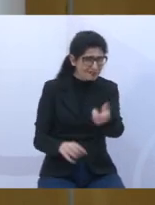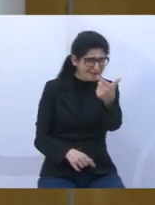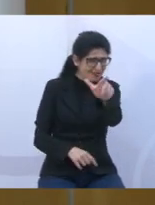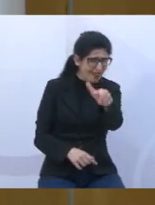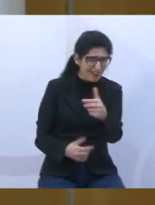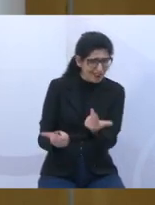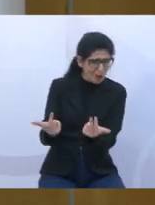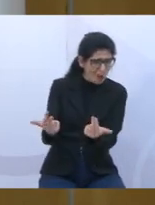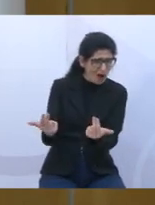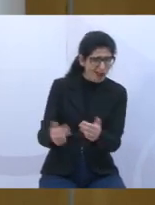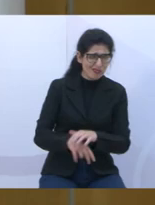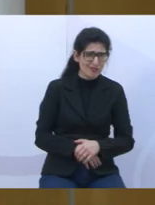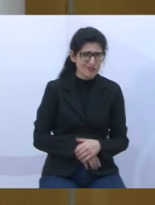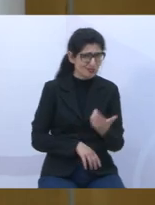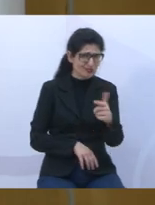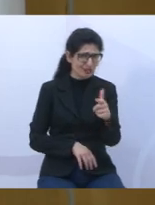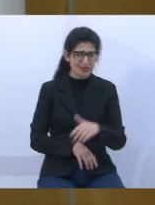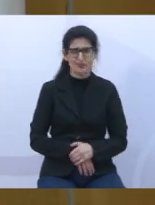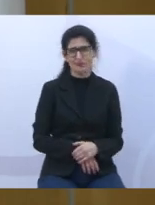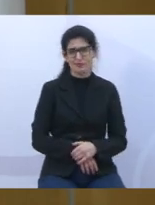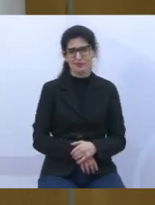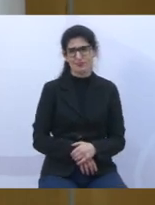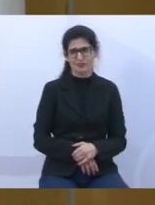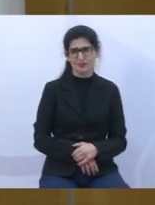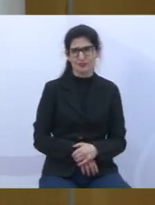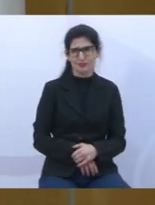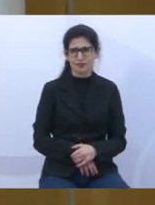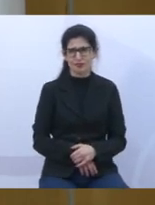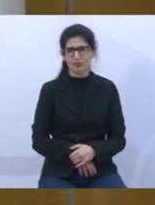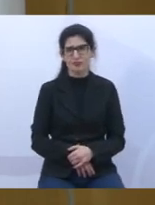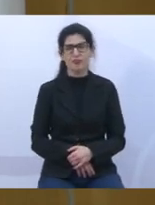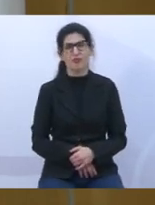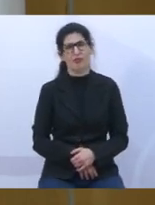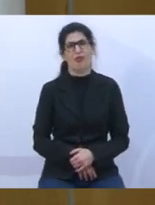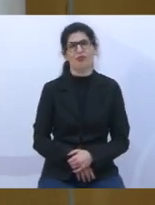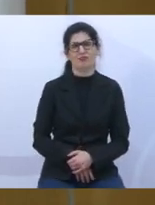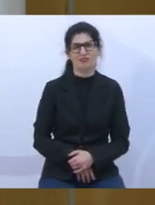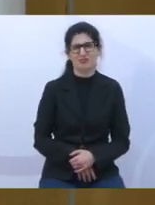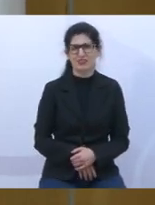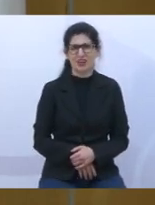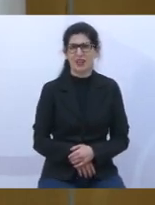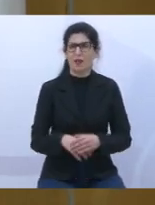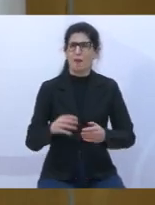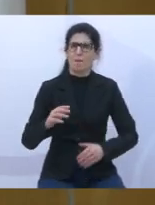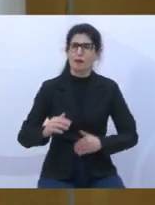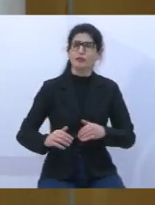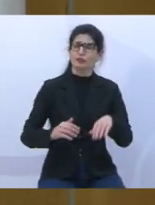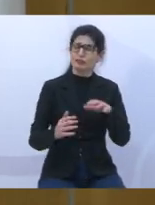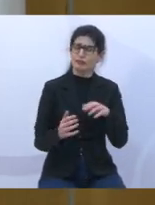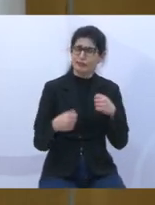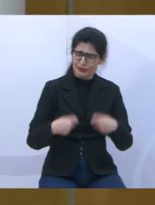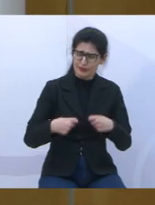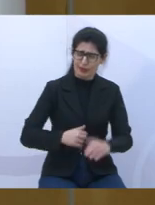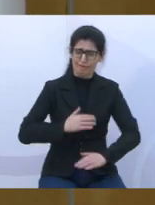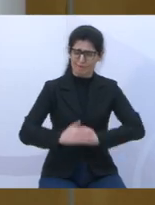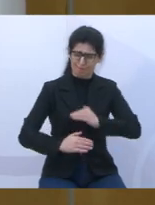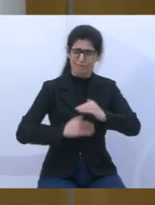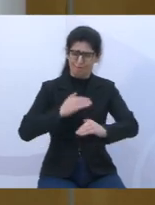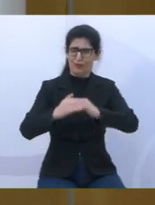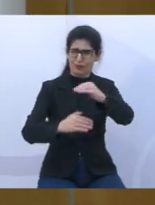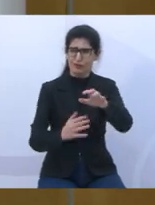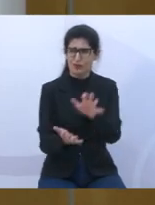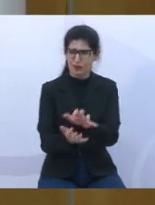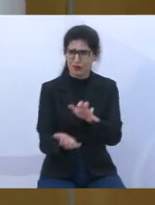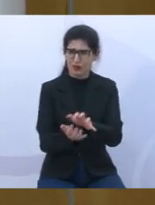então perceba o seguinte nós temos que muito e caminhar e para quem jacareí possa progredir nós